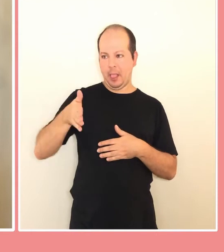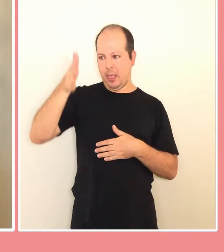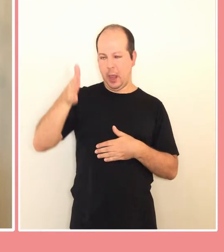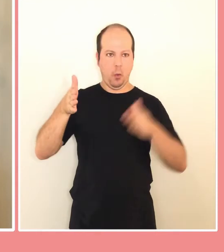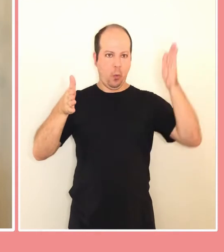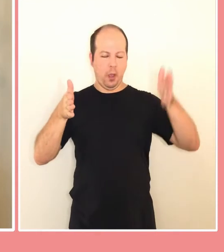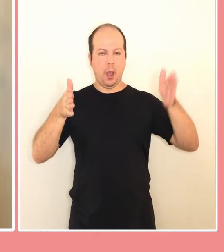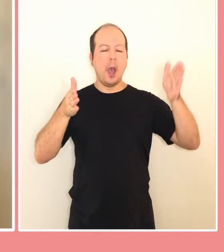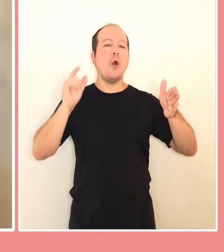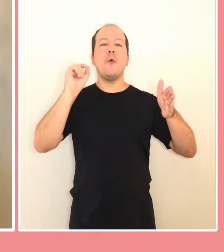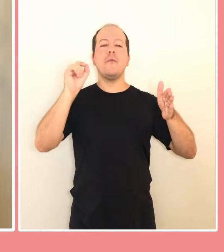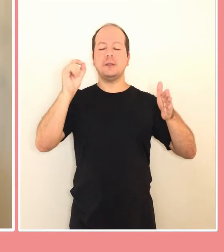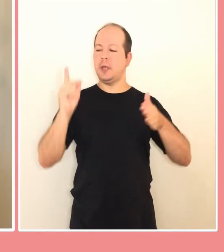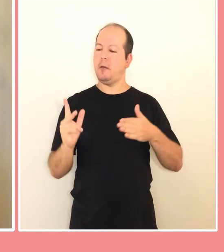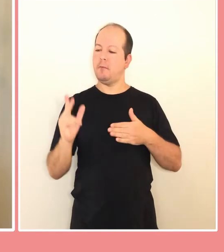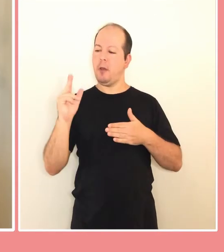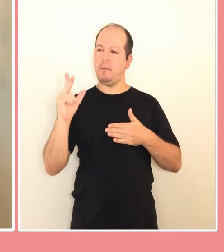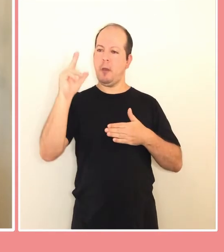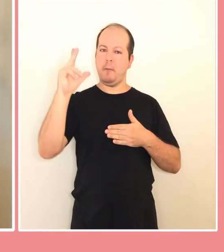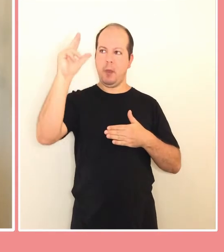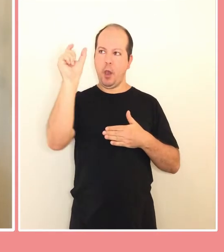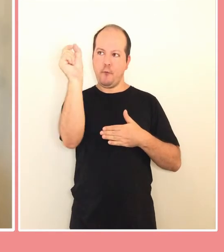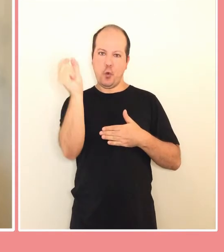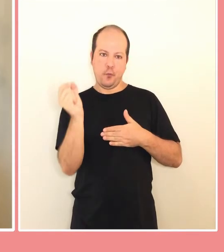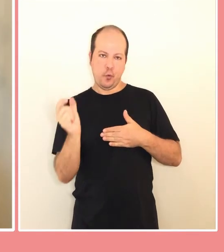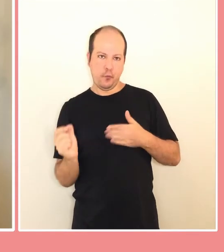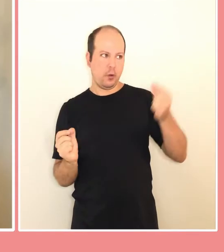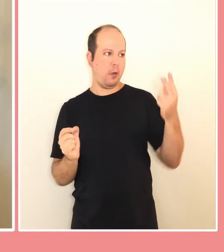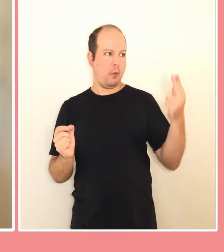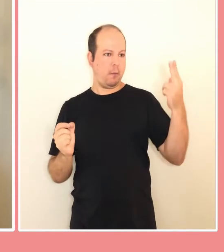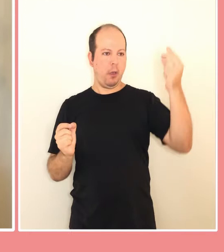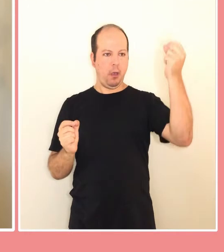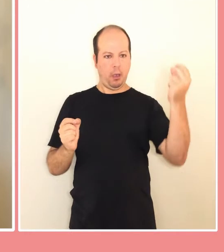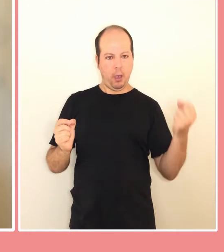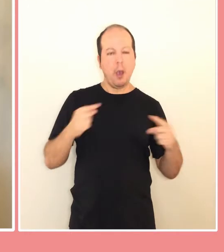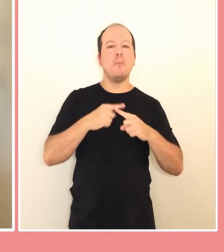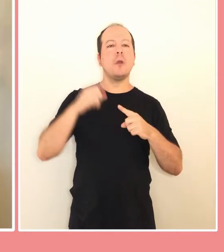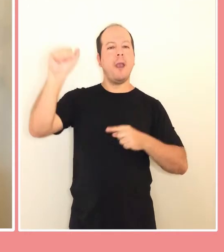onde vamos fazer os nossos respiros, primeiramente. Então, eu vou